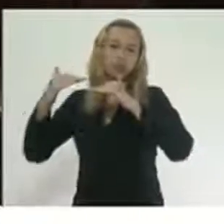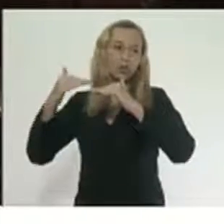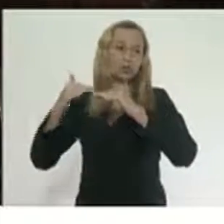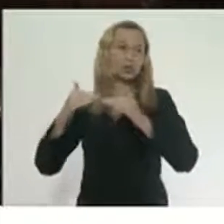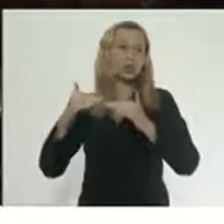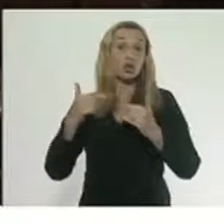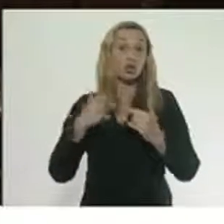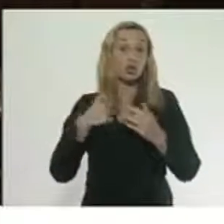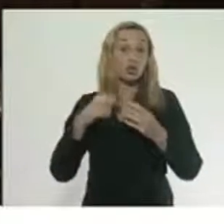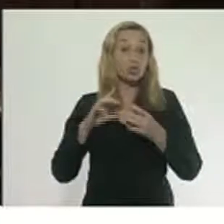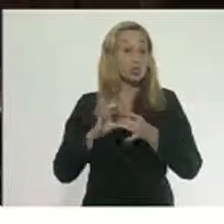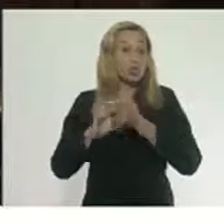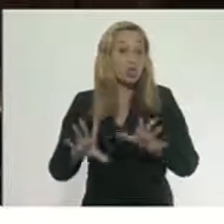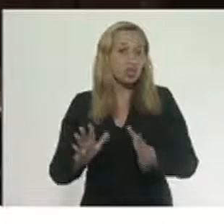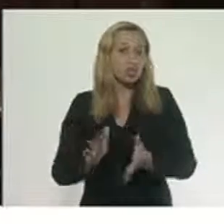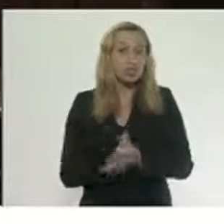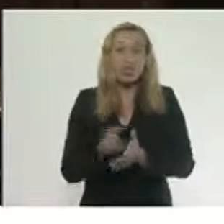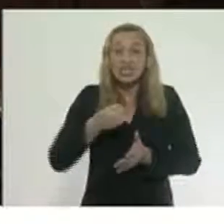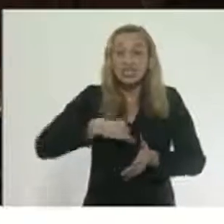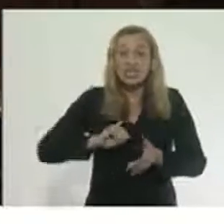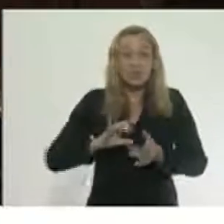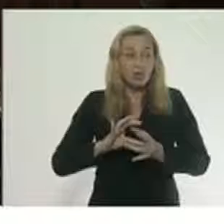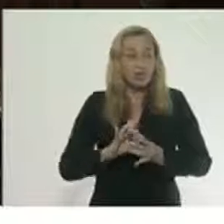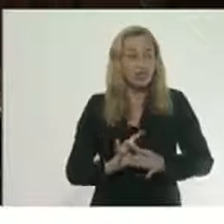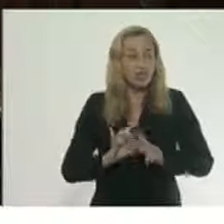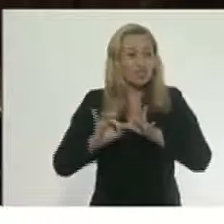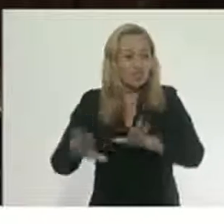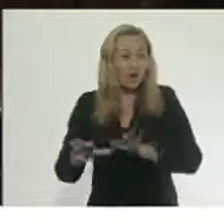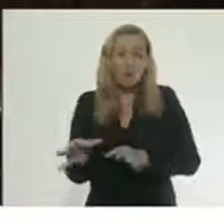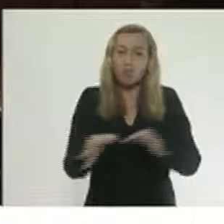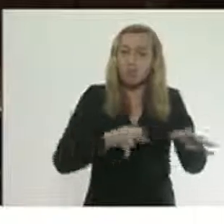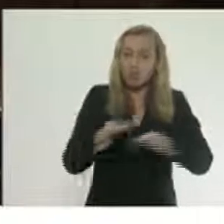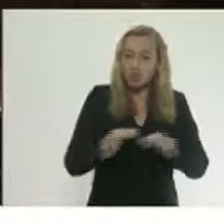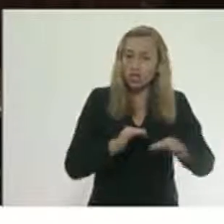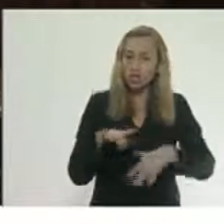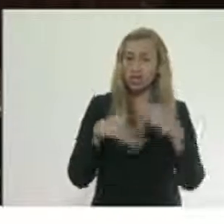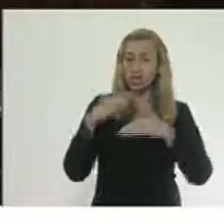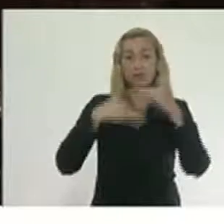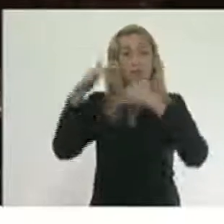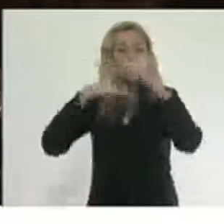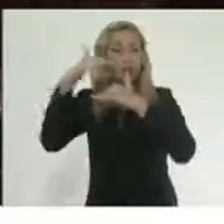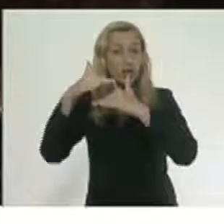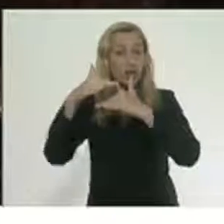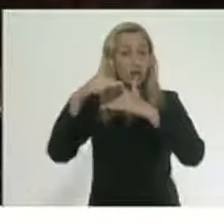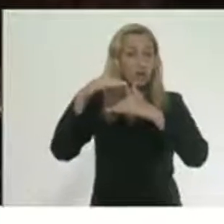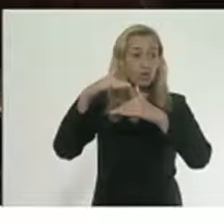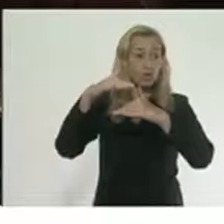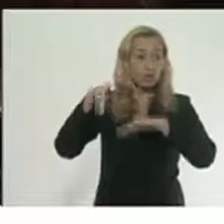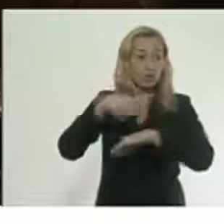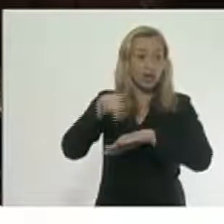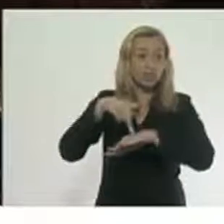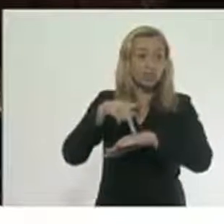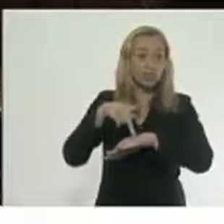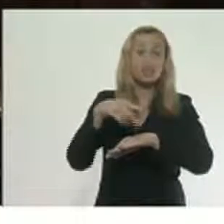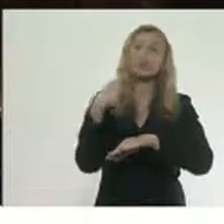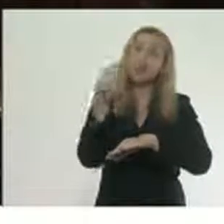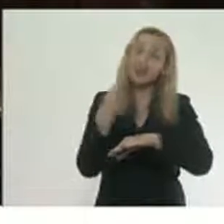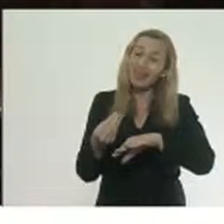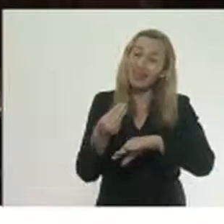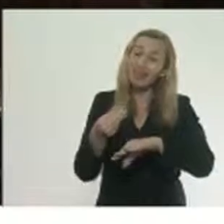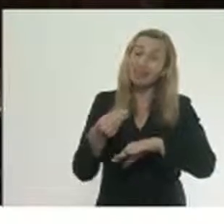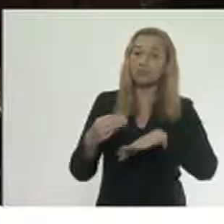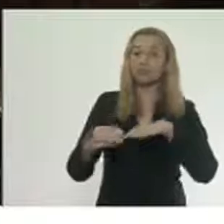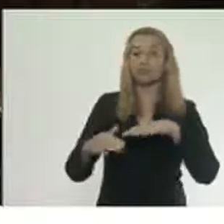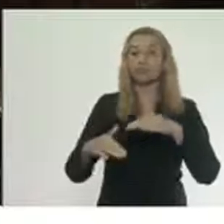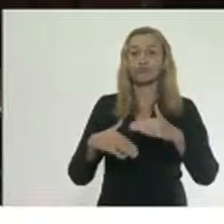E, portanto, se abrimos mão de um projeto de desenvolvimento soberano, não faz sentido investir em ciência, em